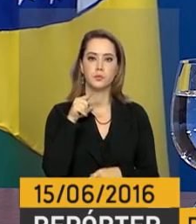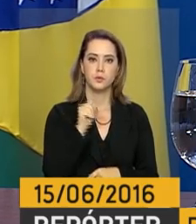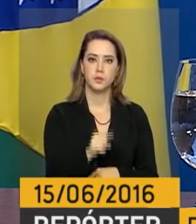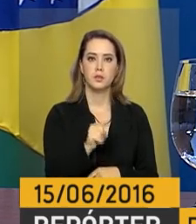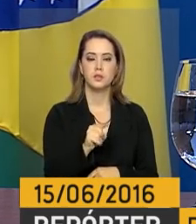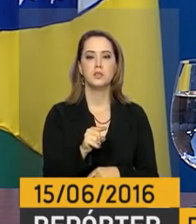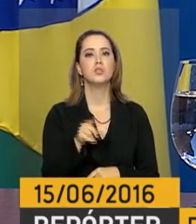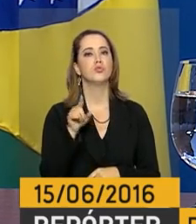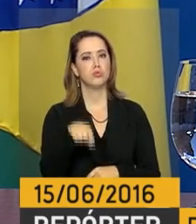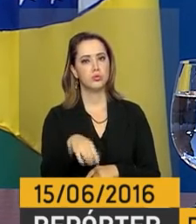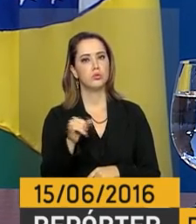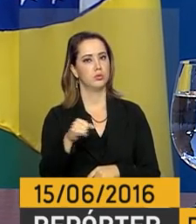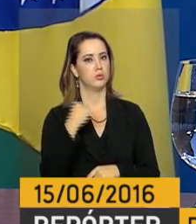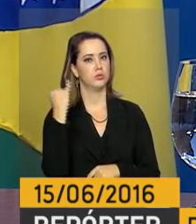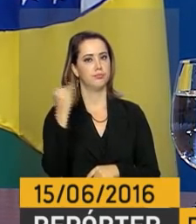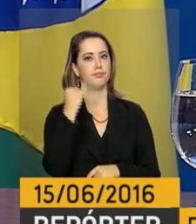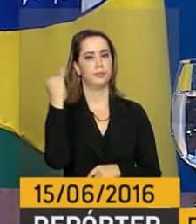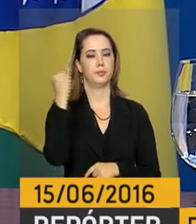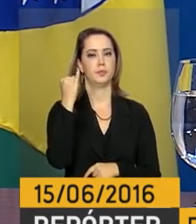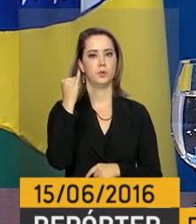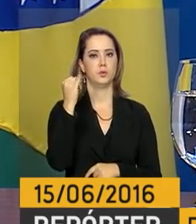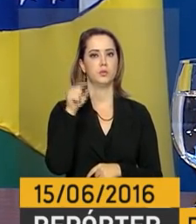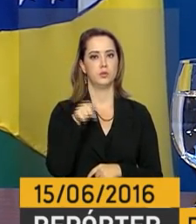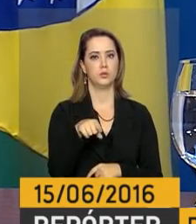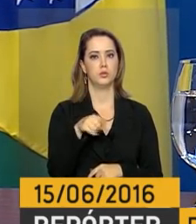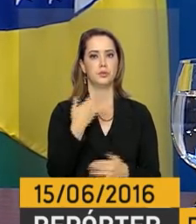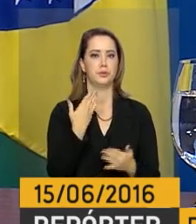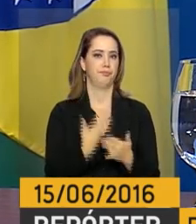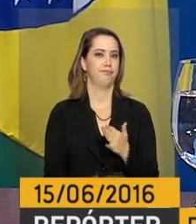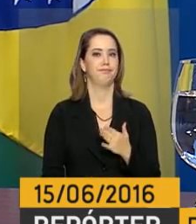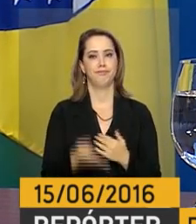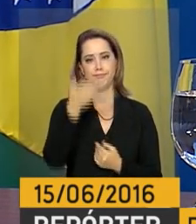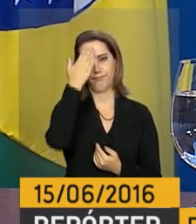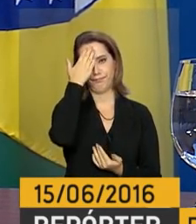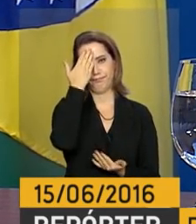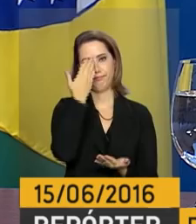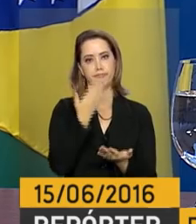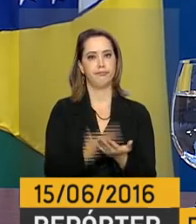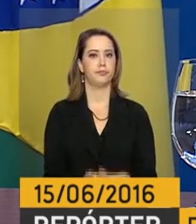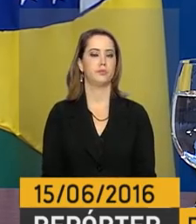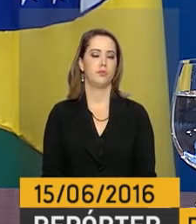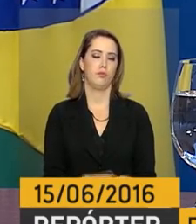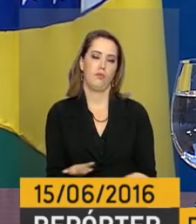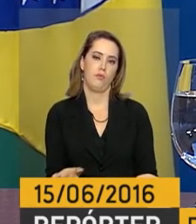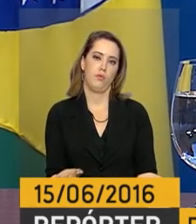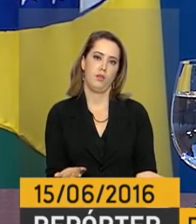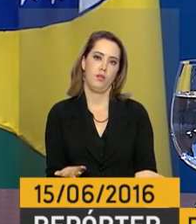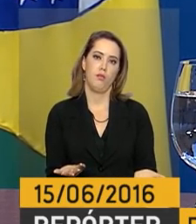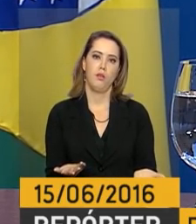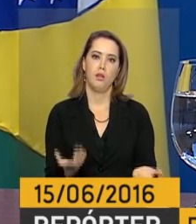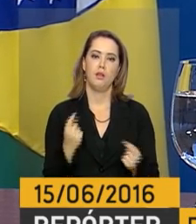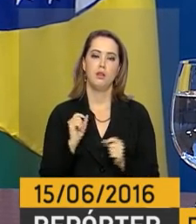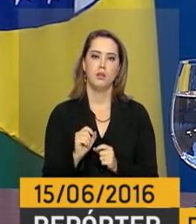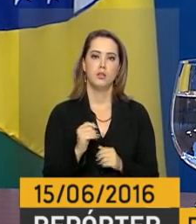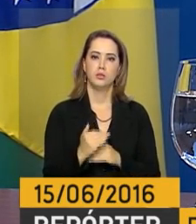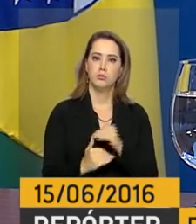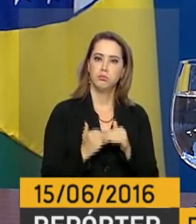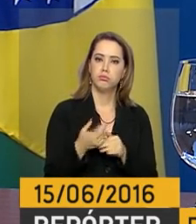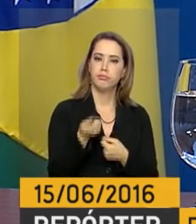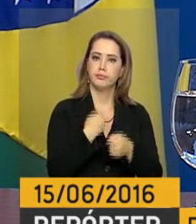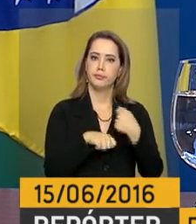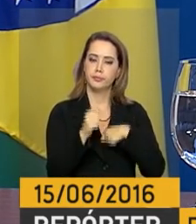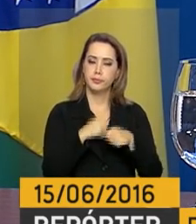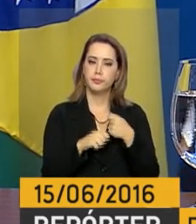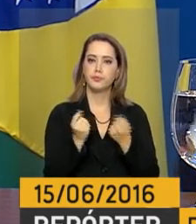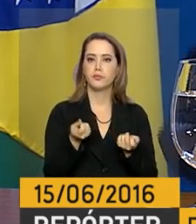o fator fundamental que levou à recessão, foi a queda da confiança, exatamente, principalmente na trajetória fiscal